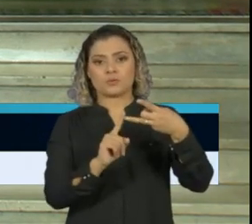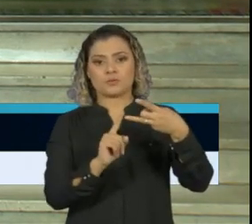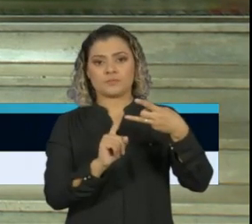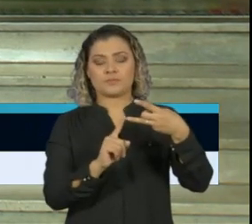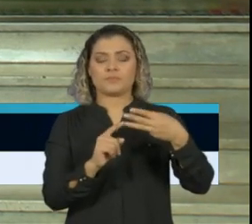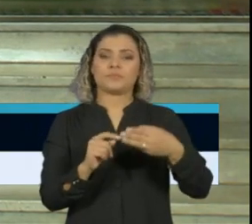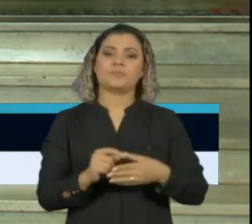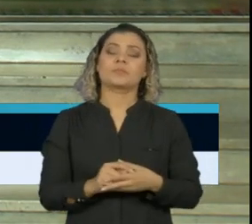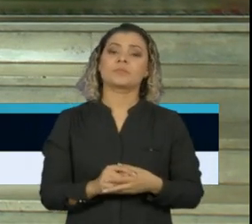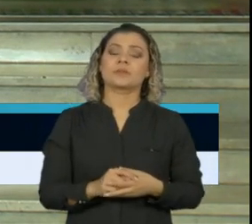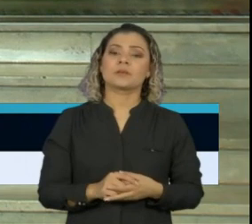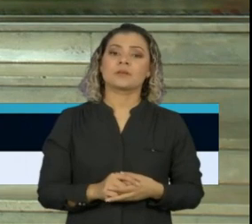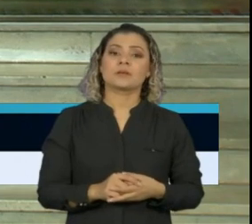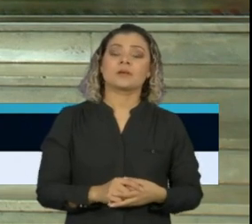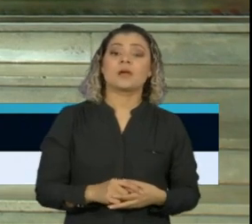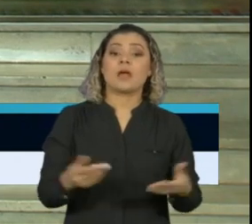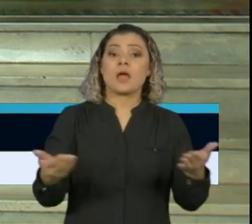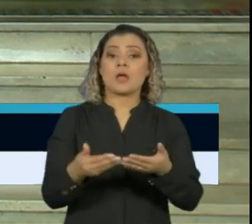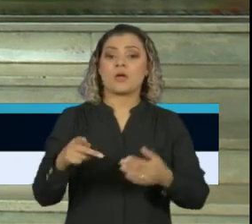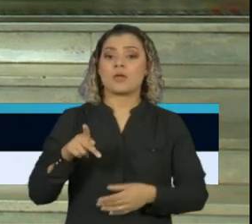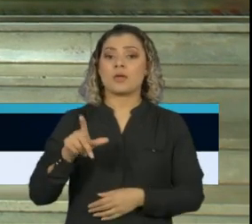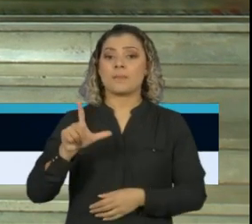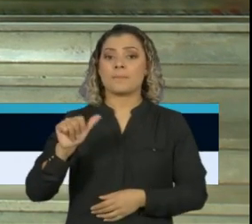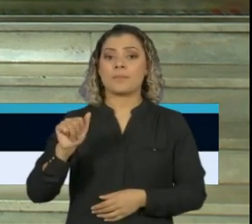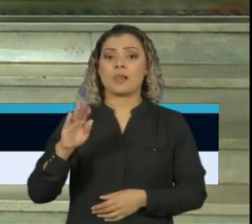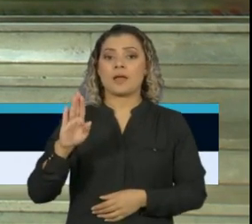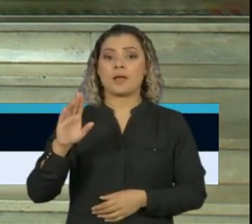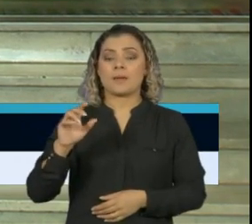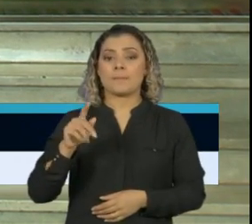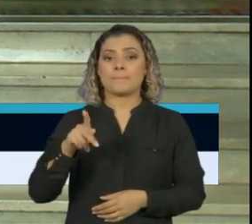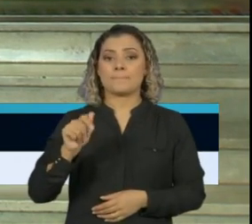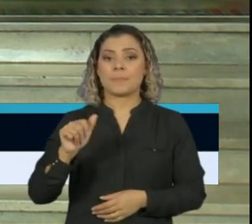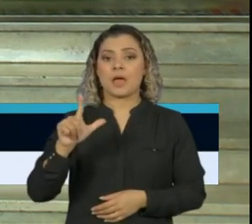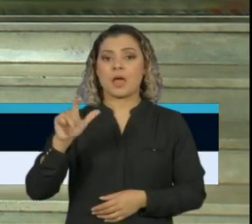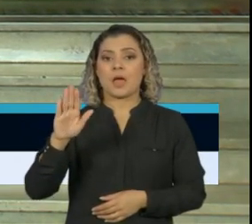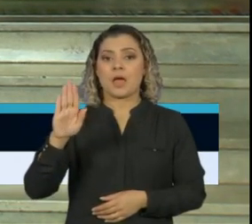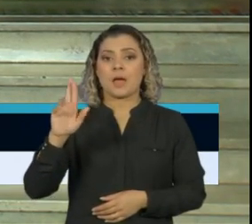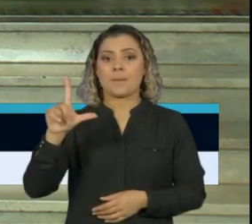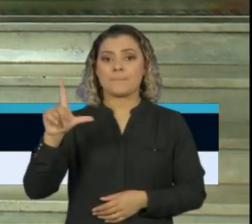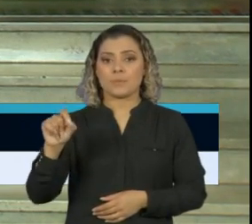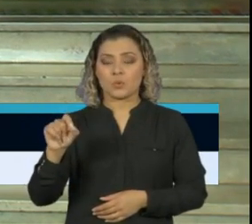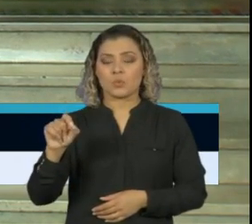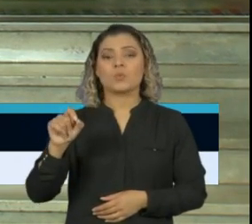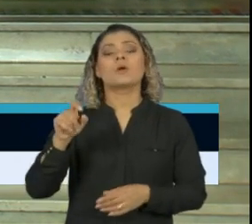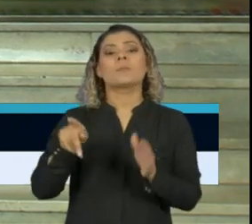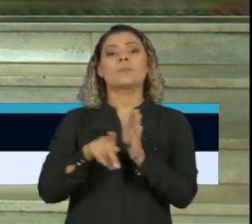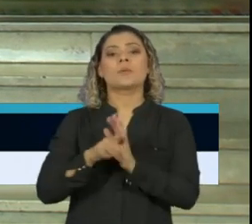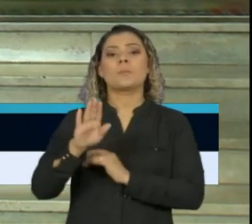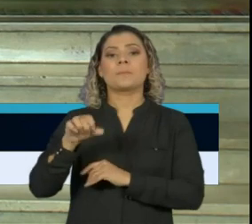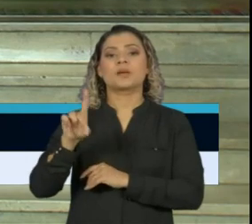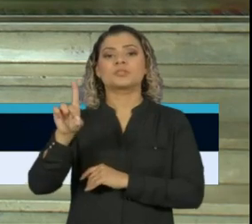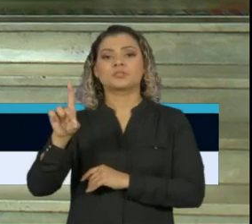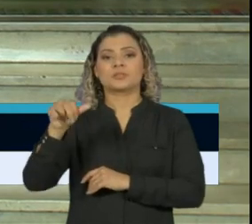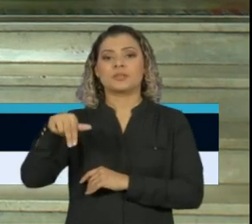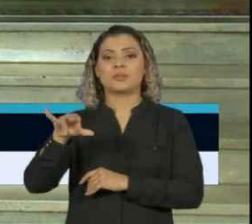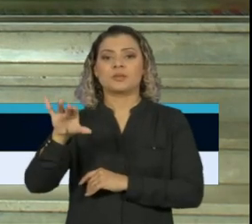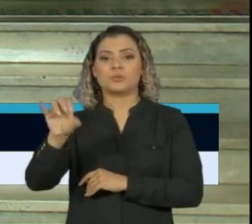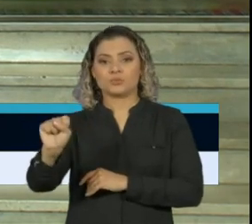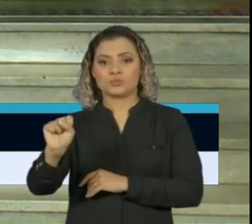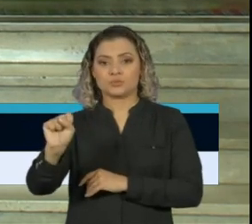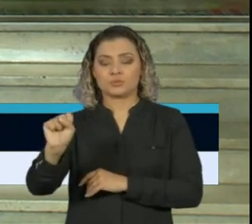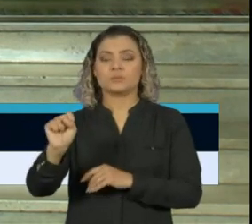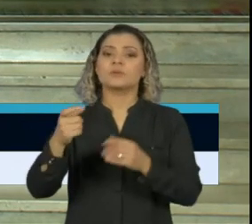ouviremos a sua pergunta. Vamos ao Pablo Ribeiro, da TV Bandeirantes e Band News. Pablo, obrigado por estar aqui conosco. Boa